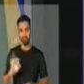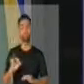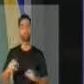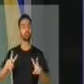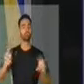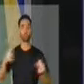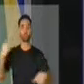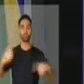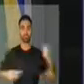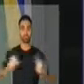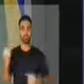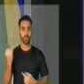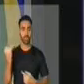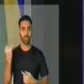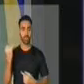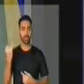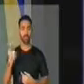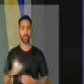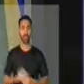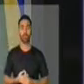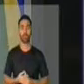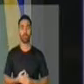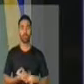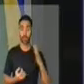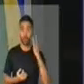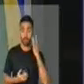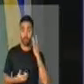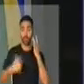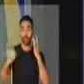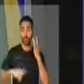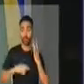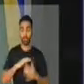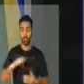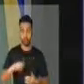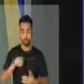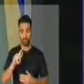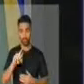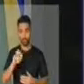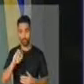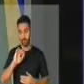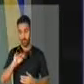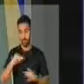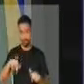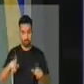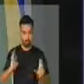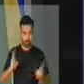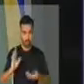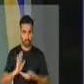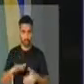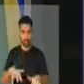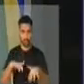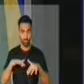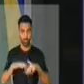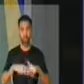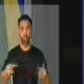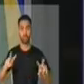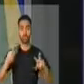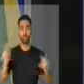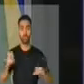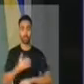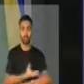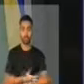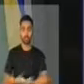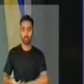tratar de um tema tão importante como esse. Amanhã vai ter outra comissão geral, aqui nesse mesmo espaço, sobre a